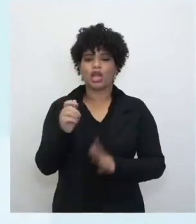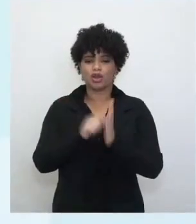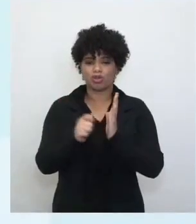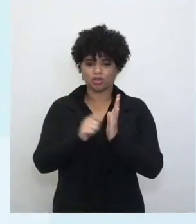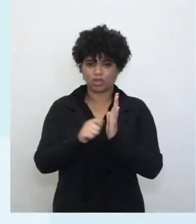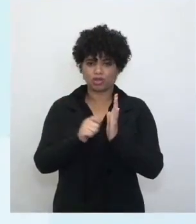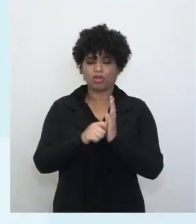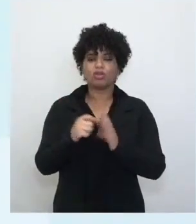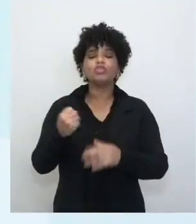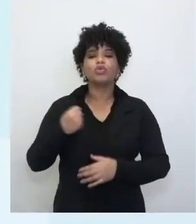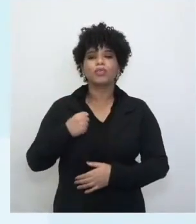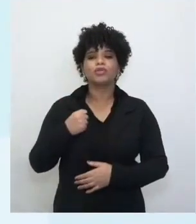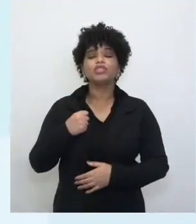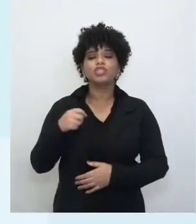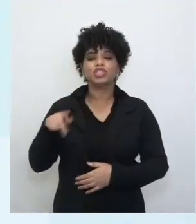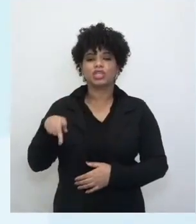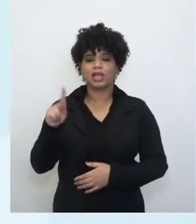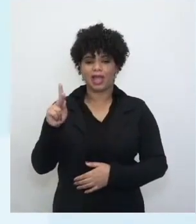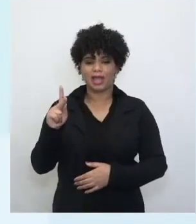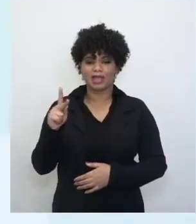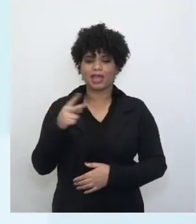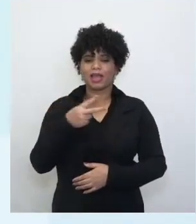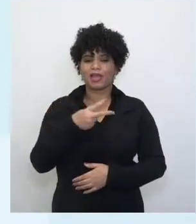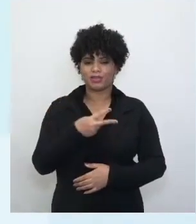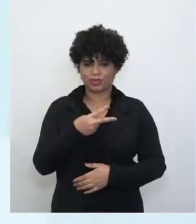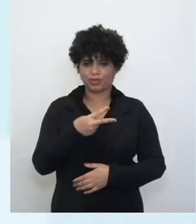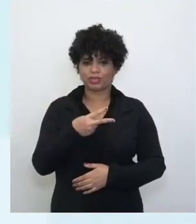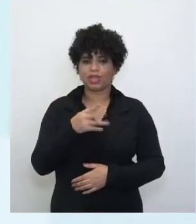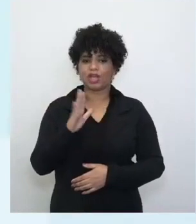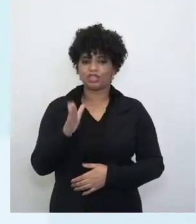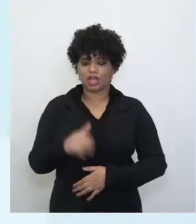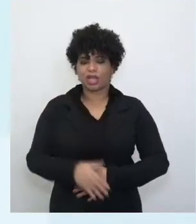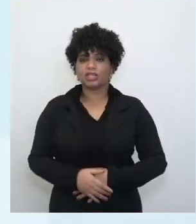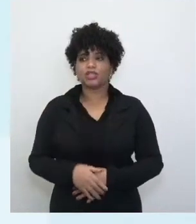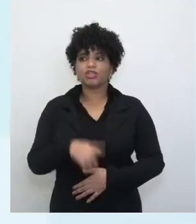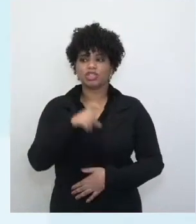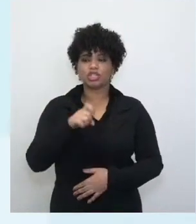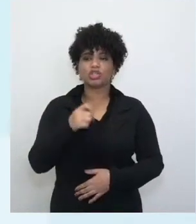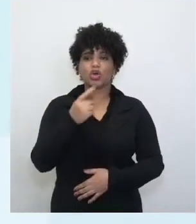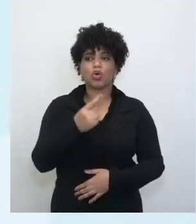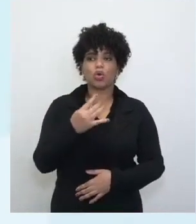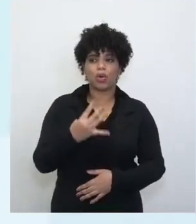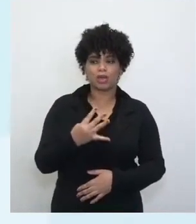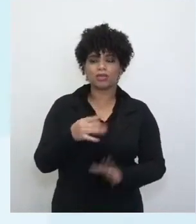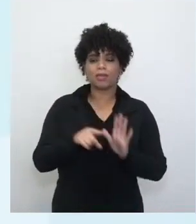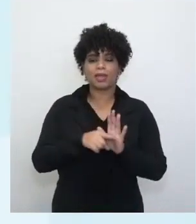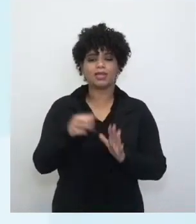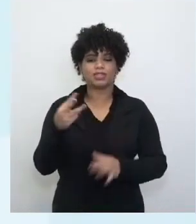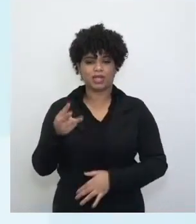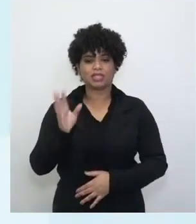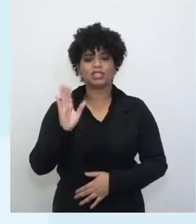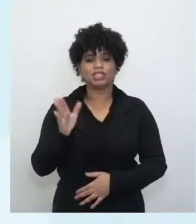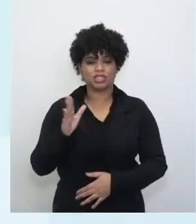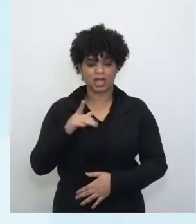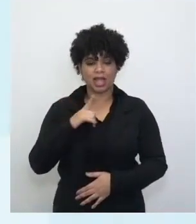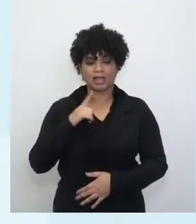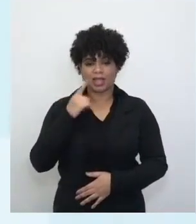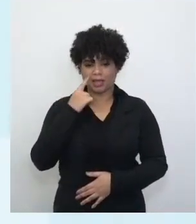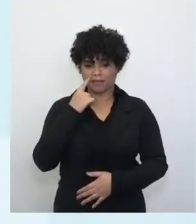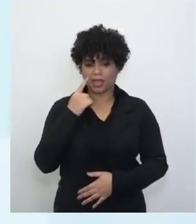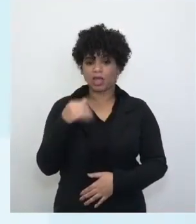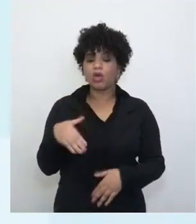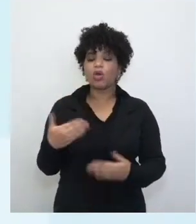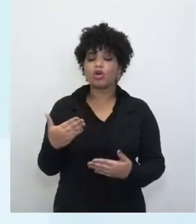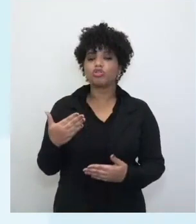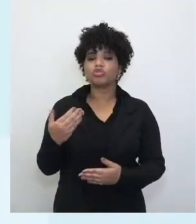é 2, e já anotamos os coeficientes do P de X, que é 1, 4 e menos 3. E já anotamos ali também na multiplicação o valor